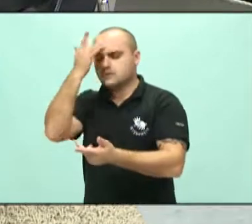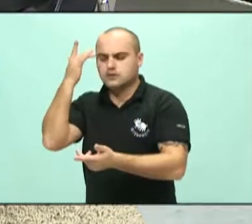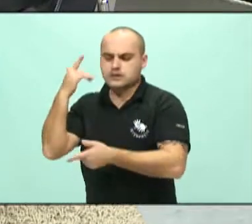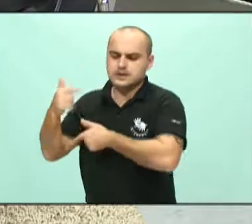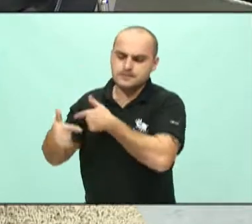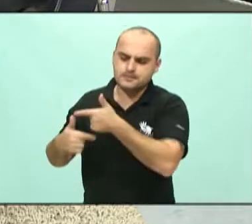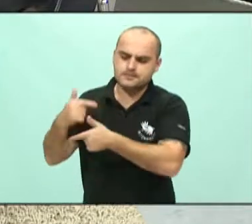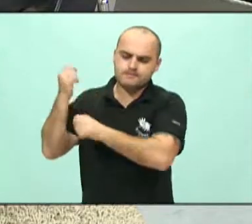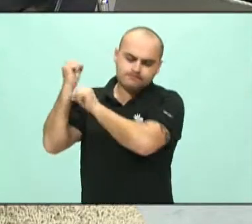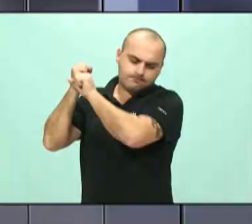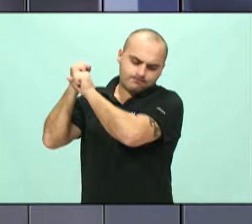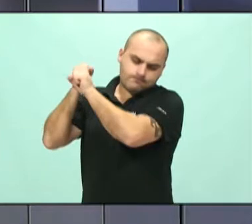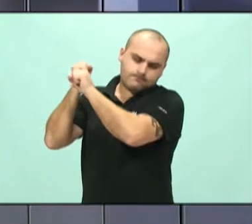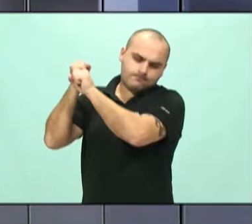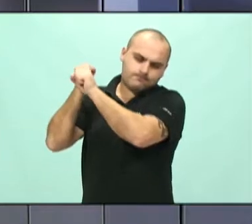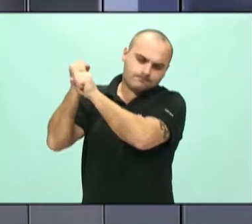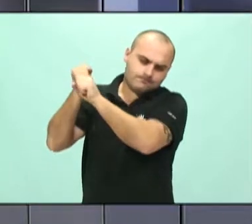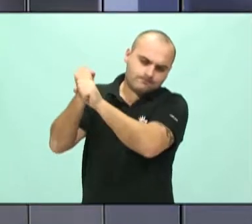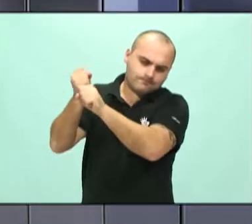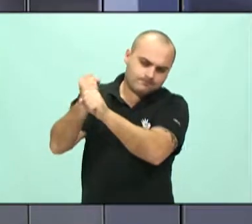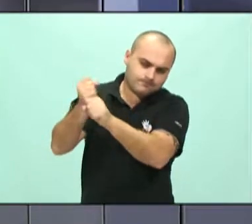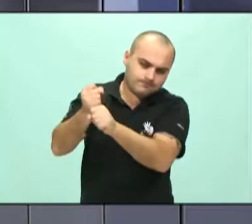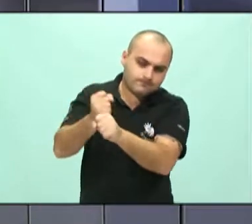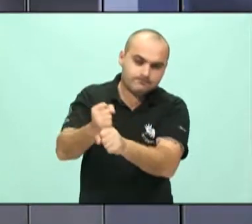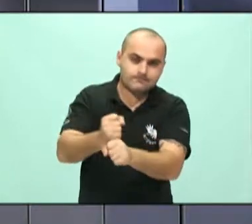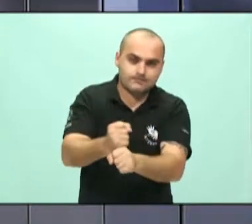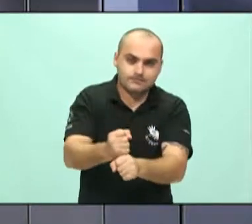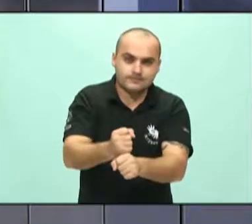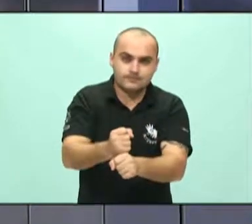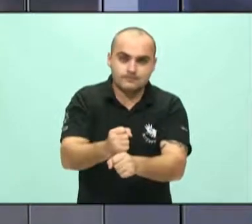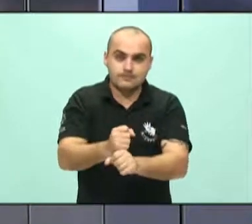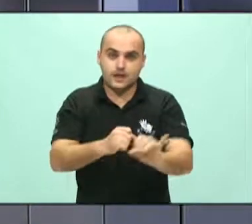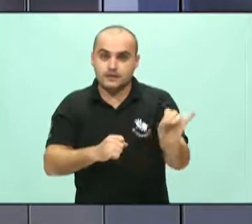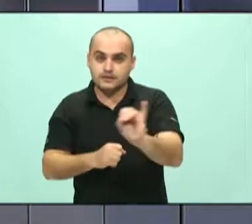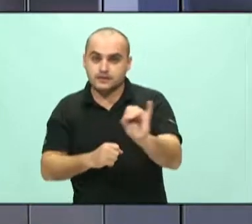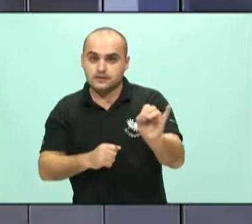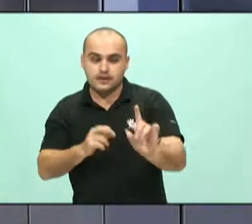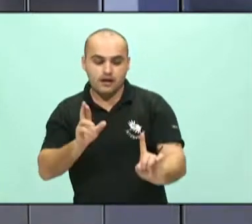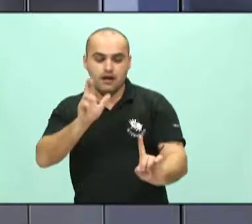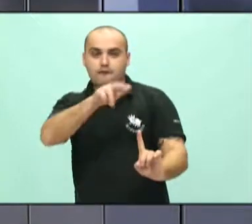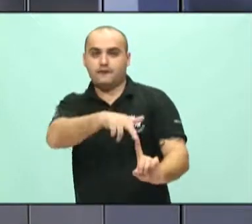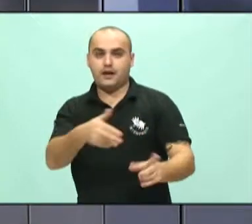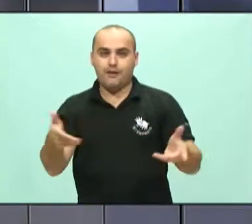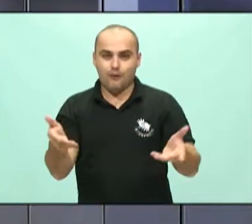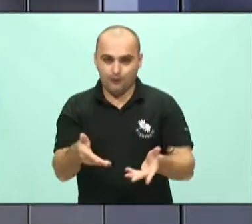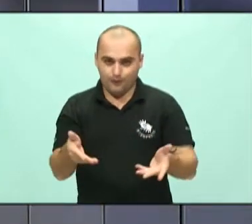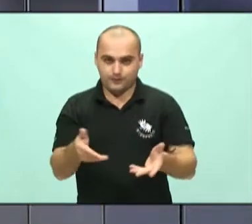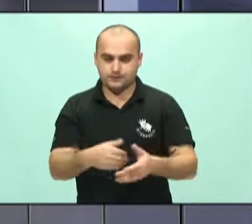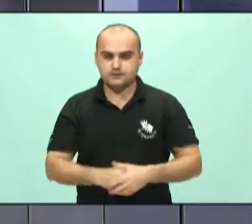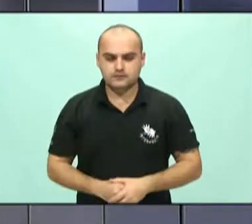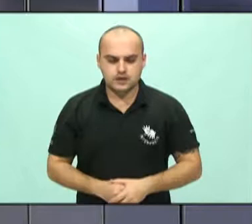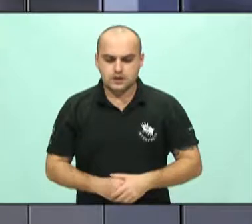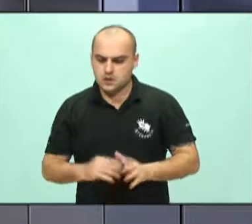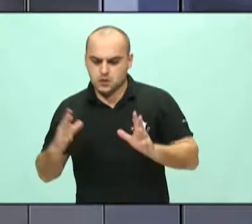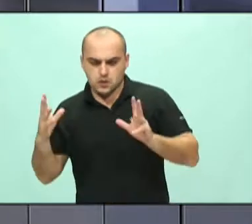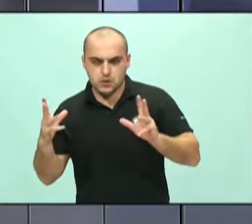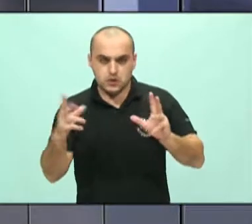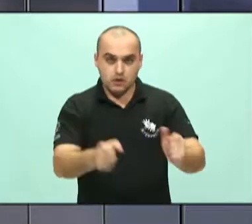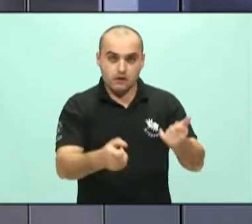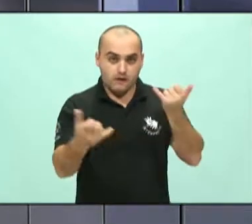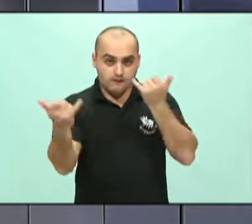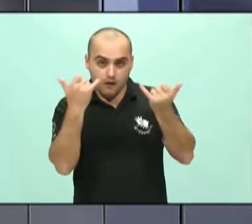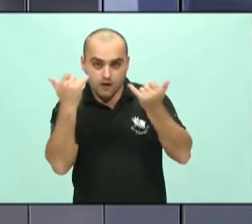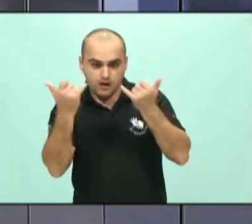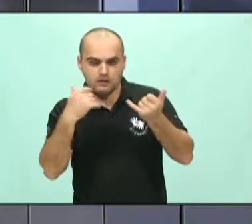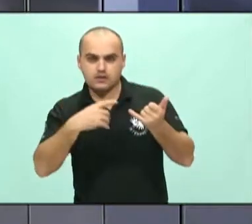tempo, que vem trabalhando a muitas mãos para fazer Itajaí ser a referência que é. Então, todos esses dados que eu trouxe